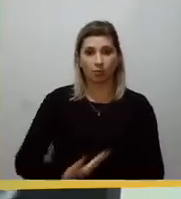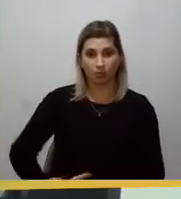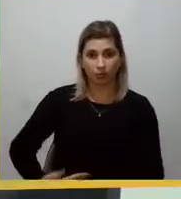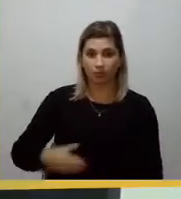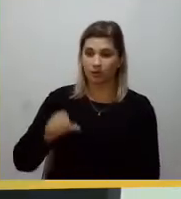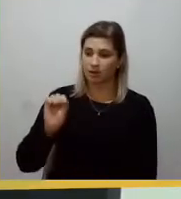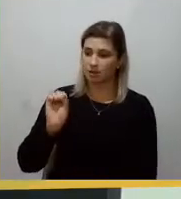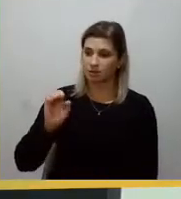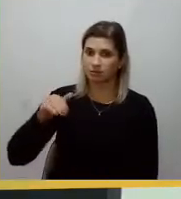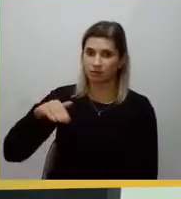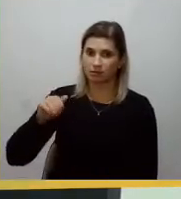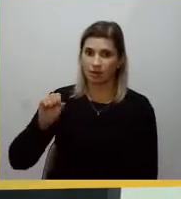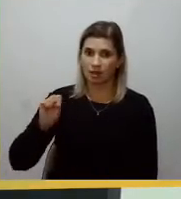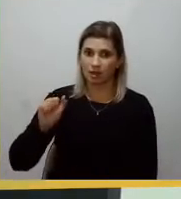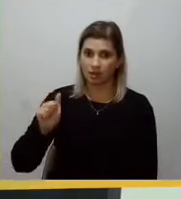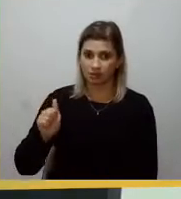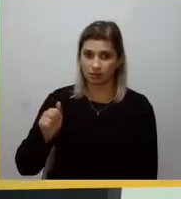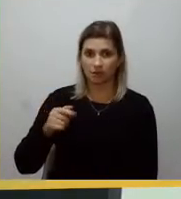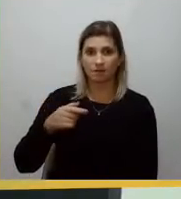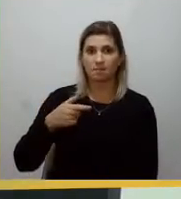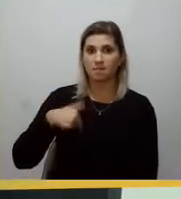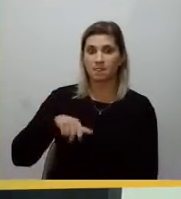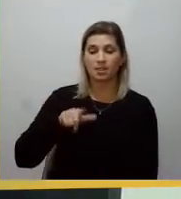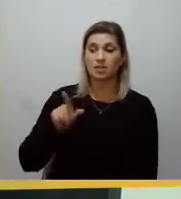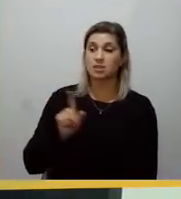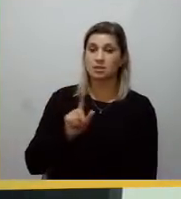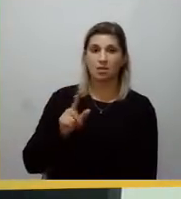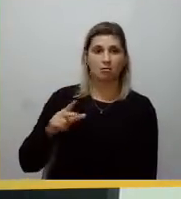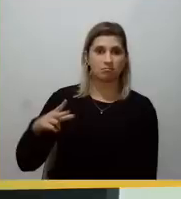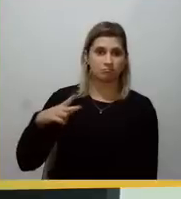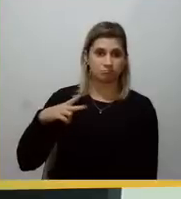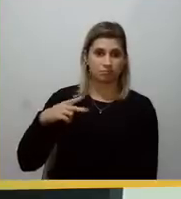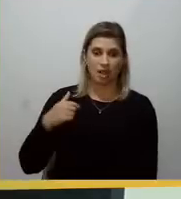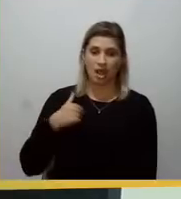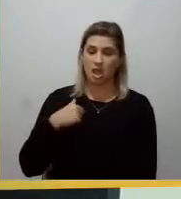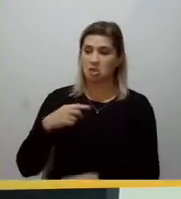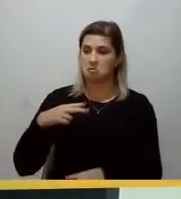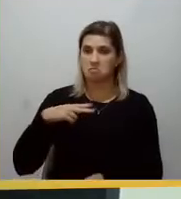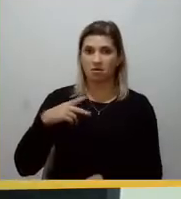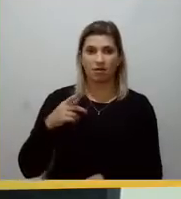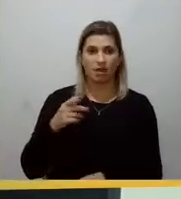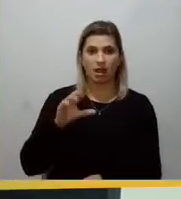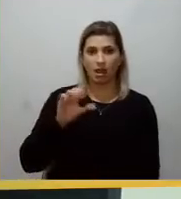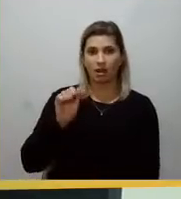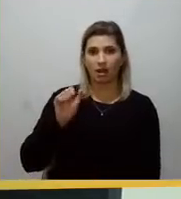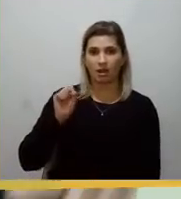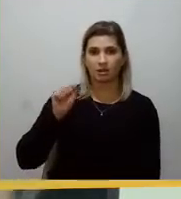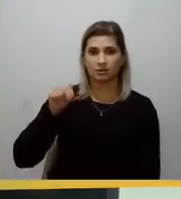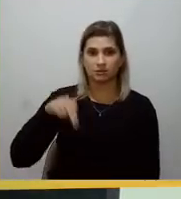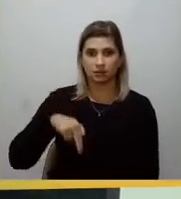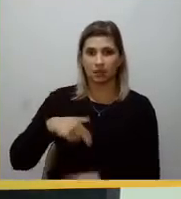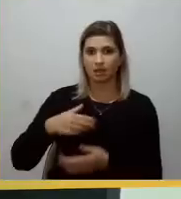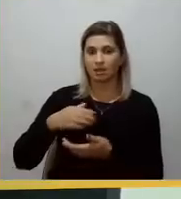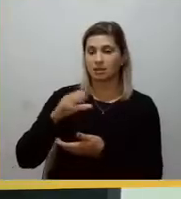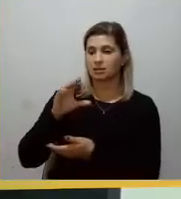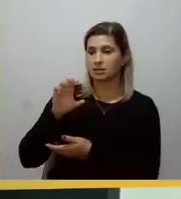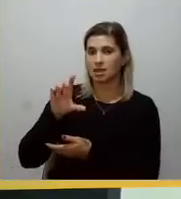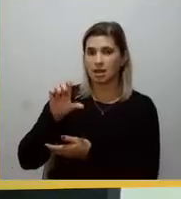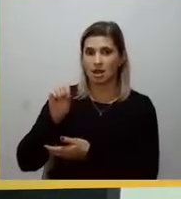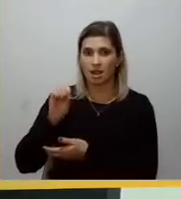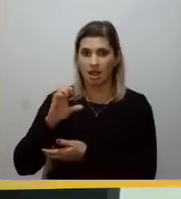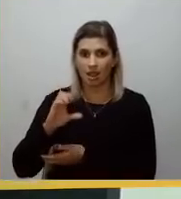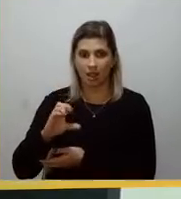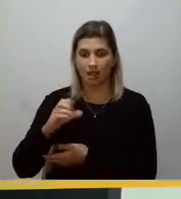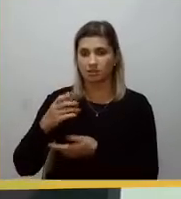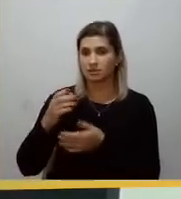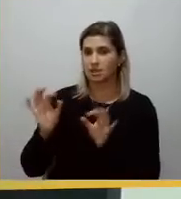na origem claro que a intenção não é privatizar. Eu não privatizei nem Casan, nem Celeste, que fui governador 8 anos, nem SC Gás, nada,